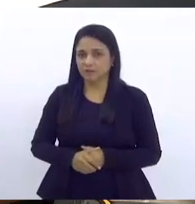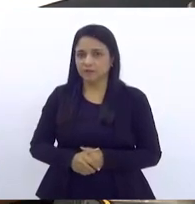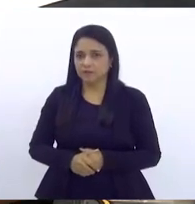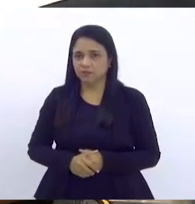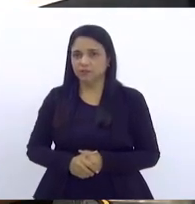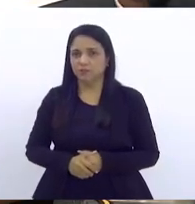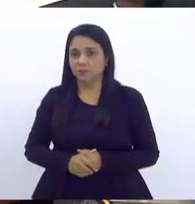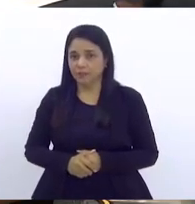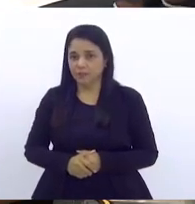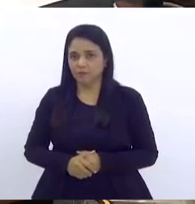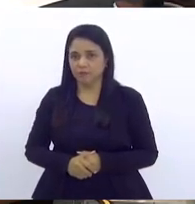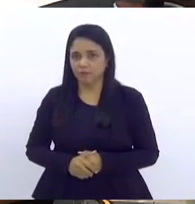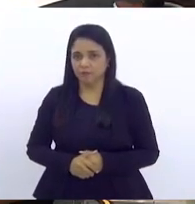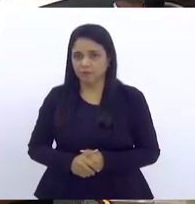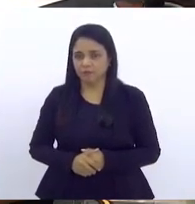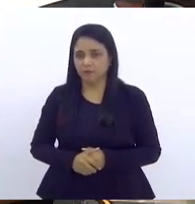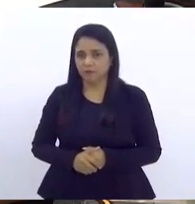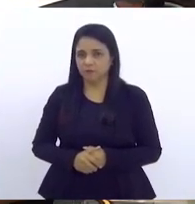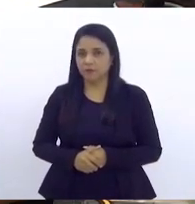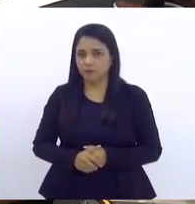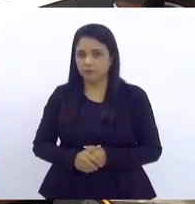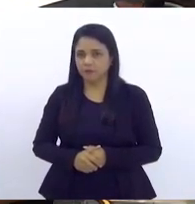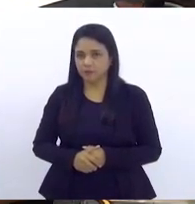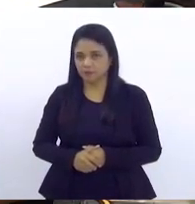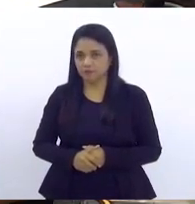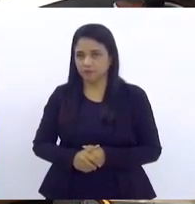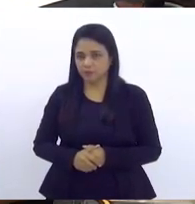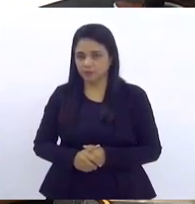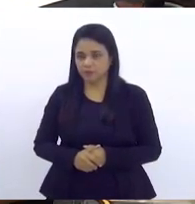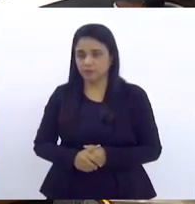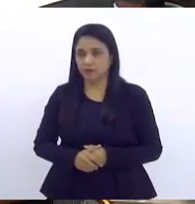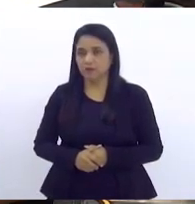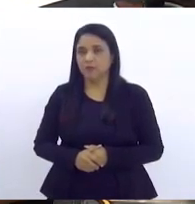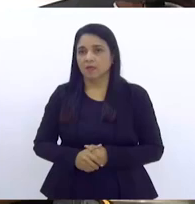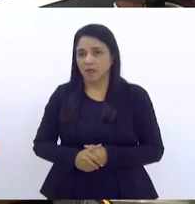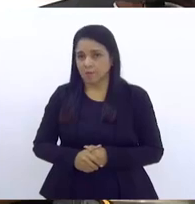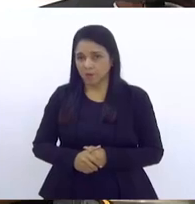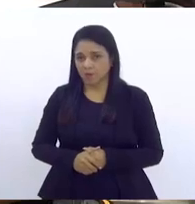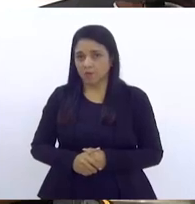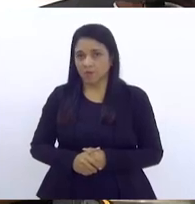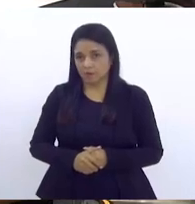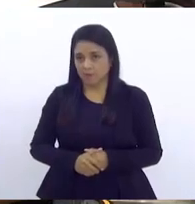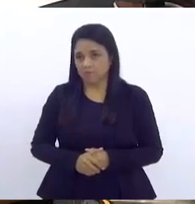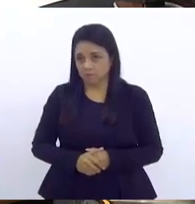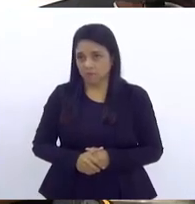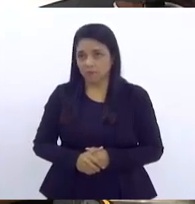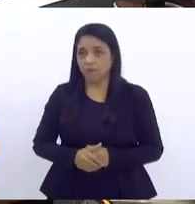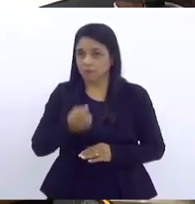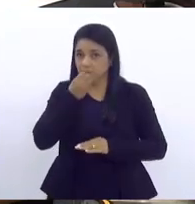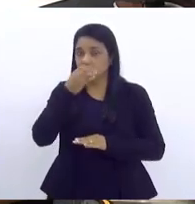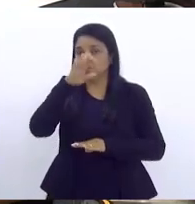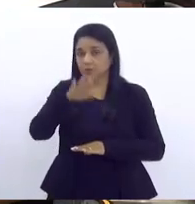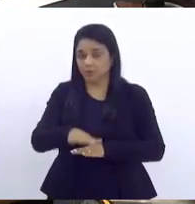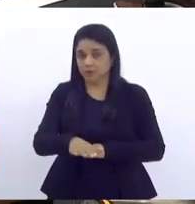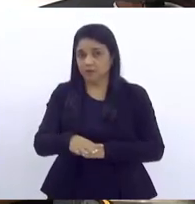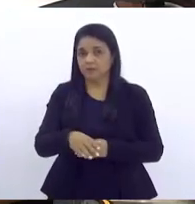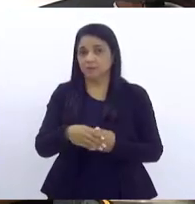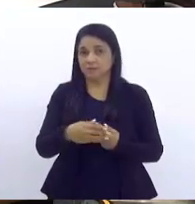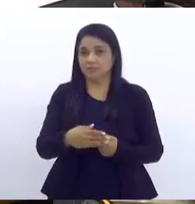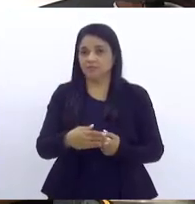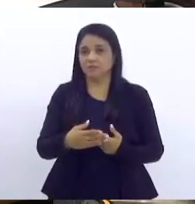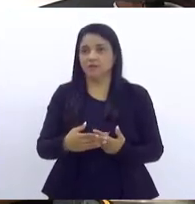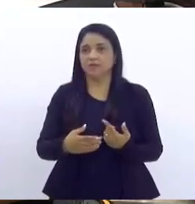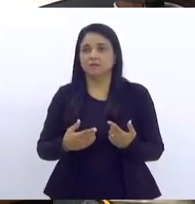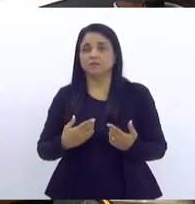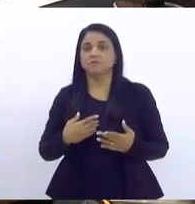já eu já falo daqui vê se abriu aí se foi bom dia a todos isso cumprimento a deputada Dani Monteiro